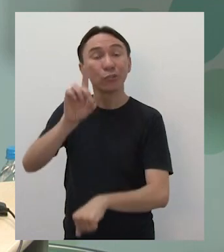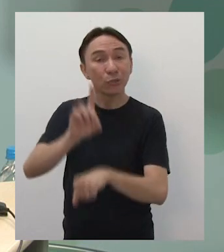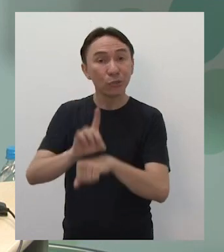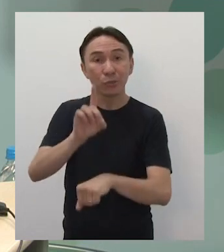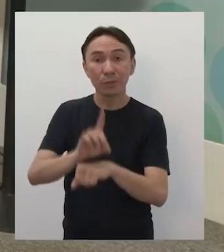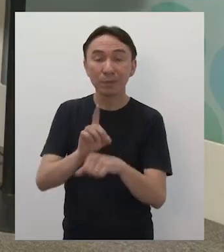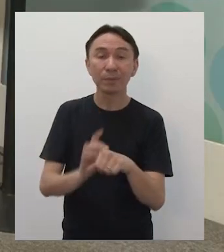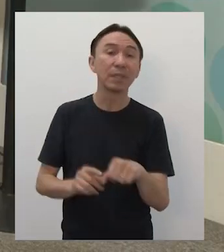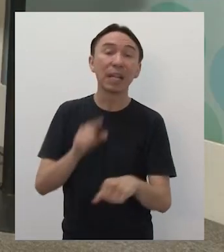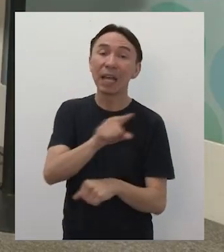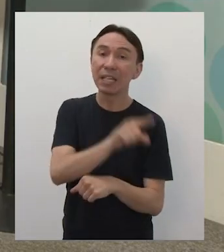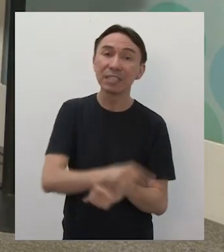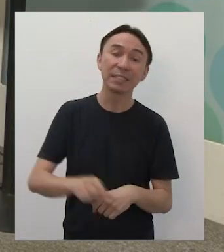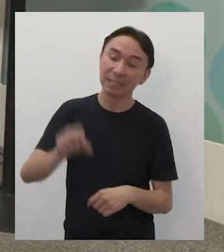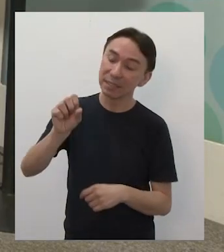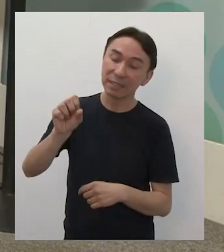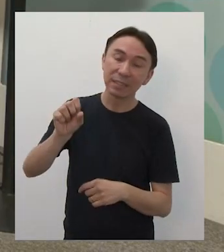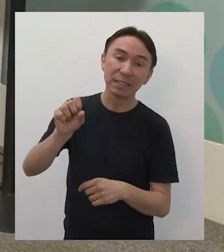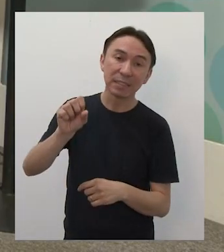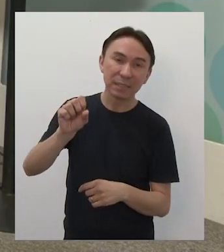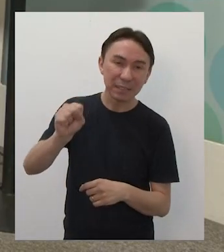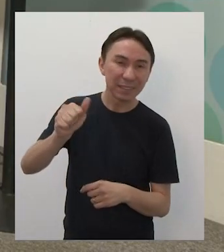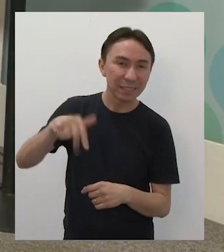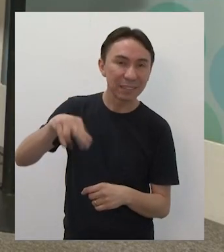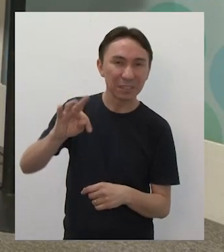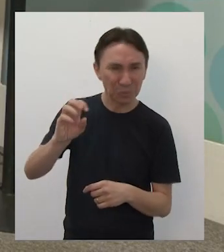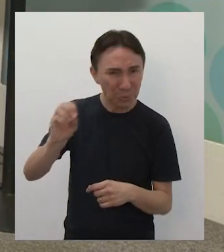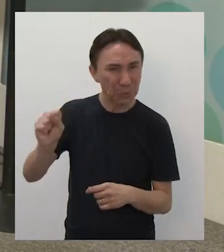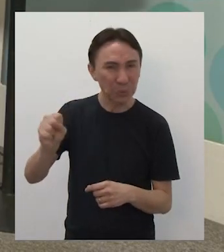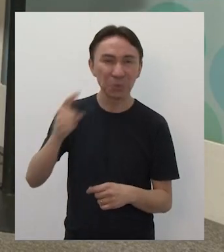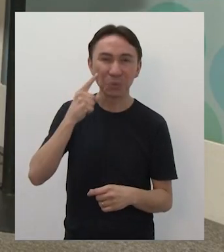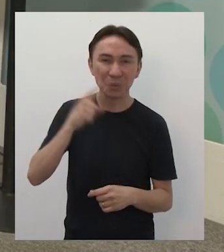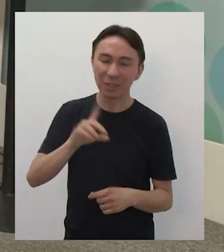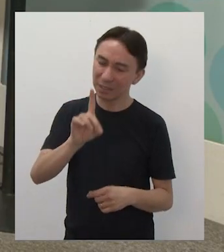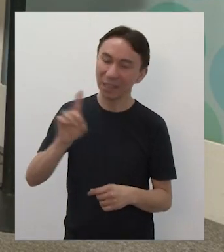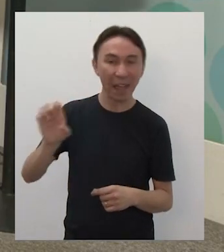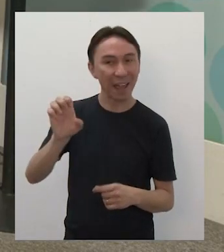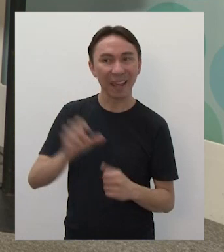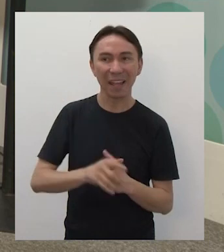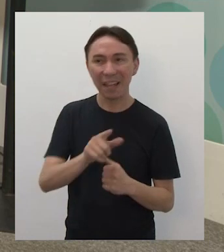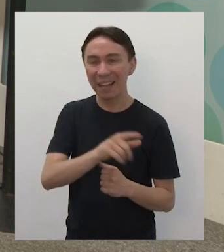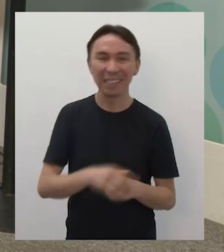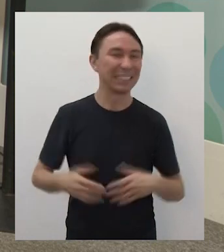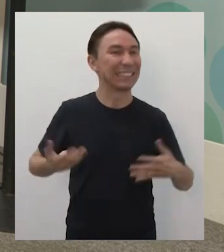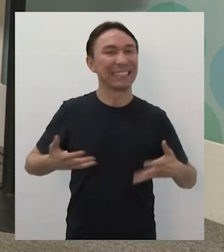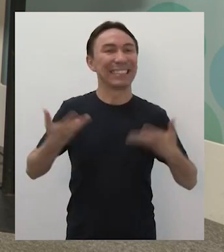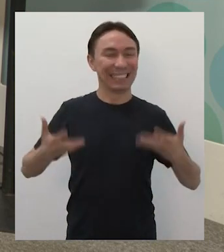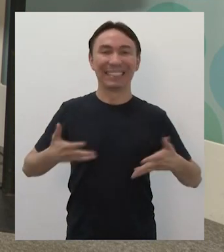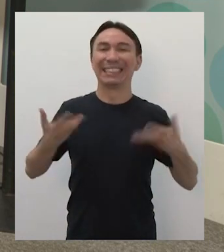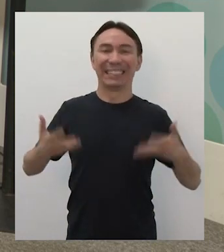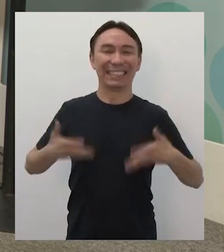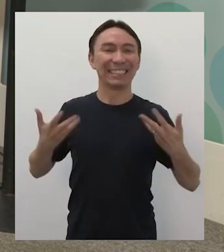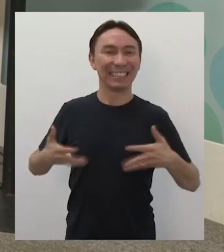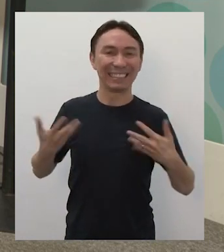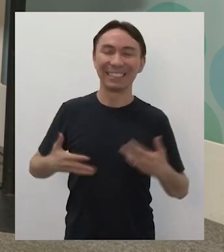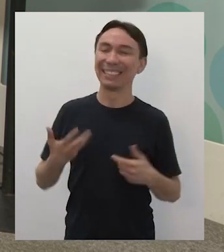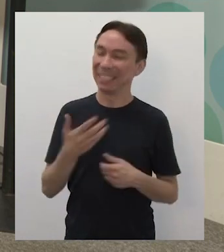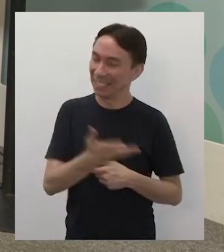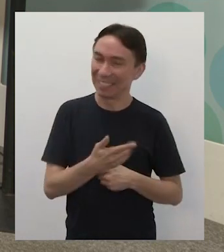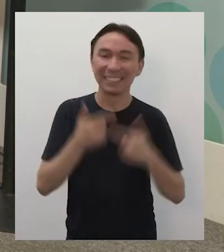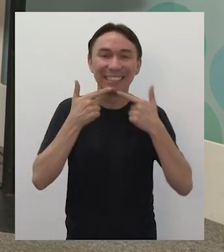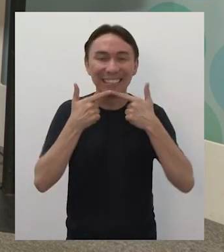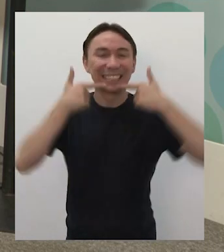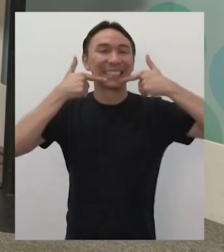de Santos, né? E a Karina é ótima, muito simpática, muito para frente, né? Então, eu gostaria de convidar aqui, né, com a palavra, a